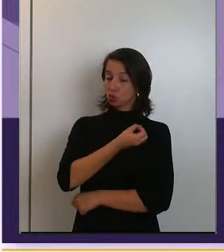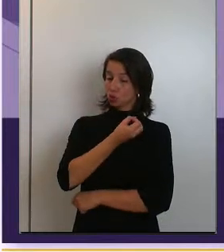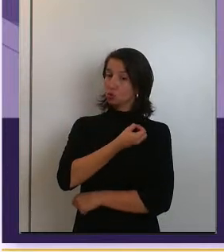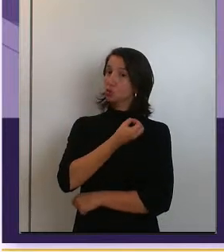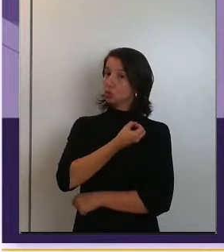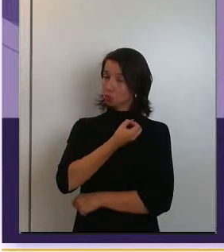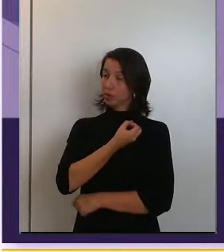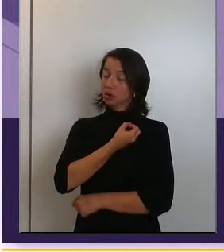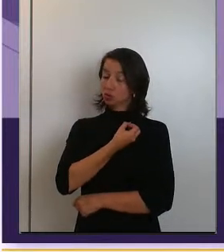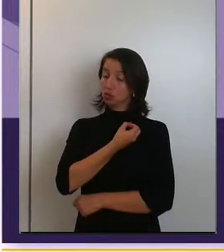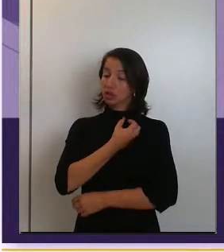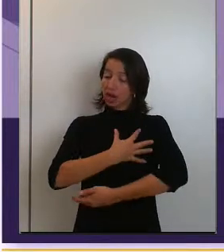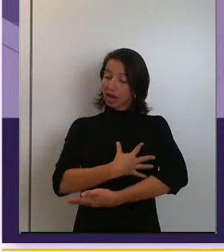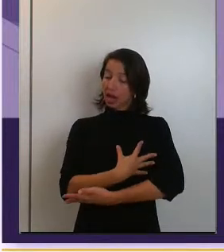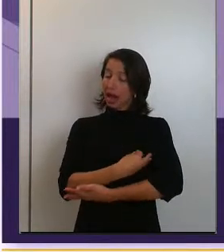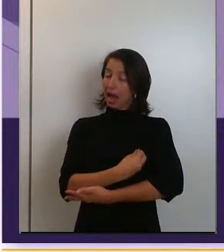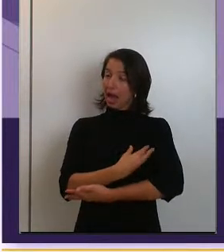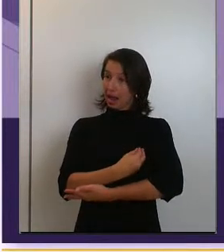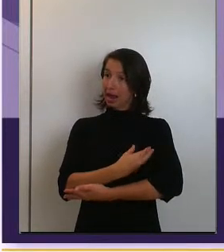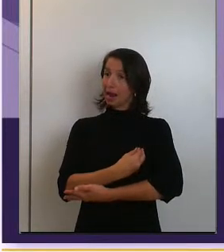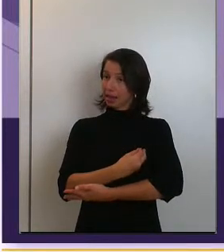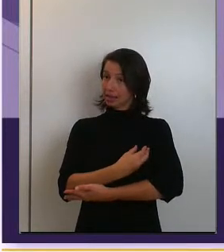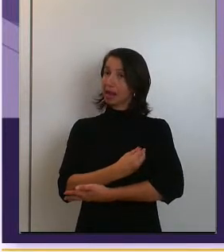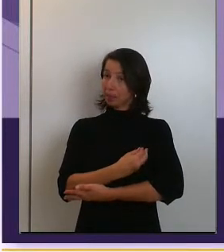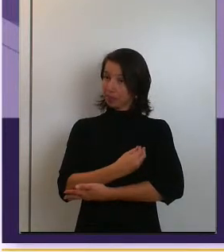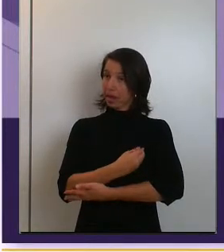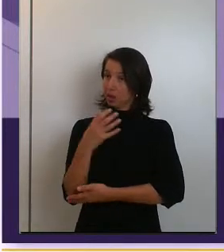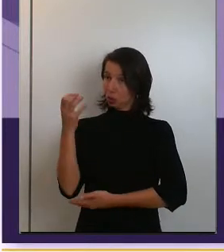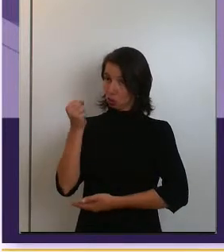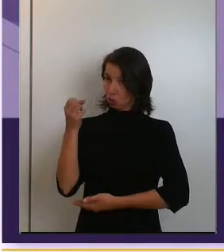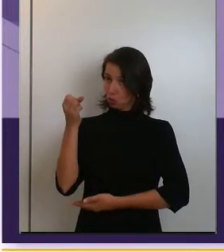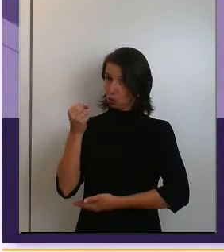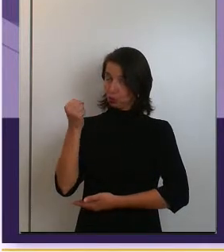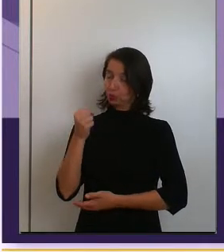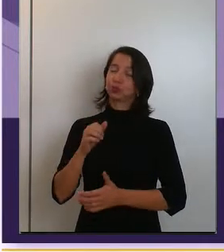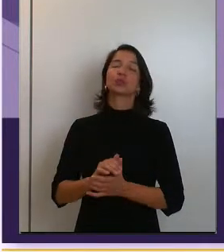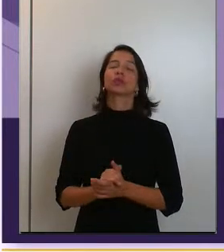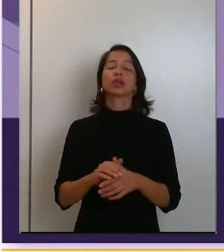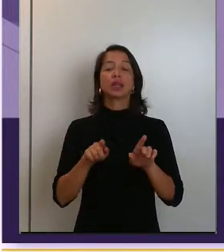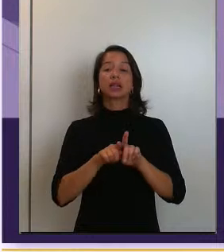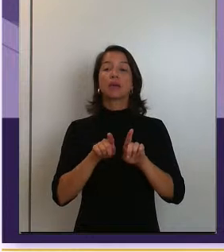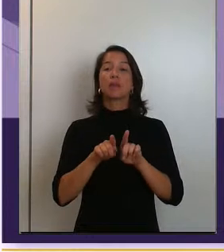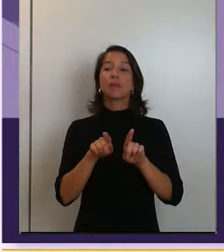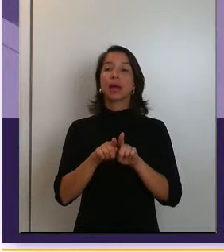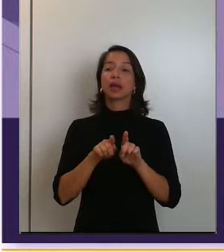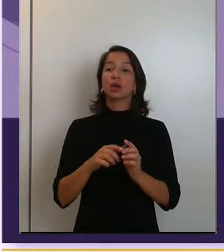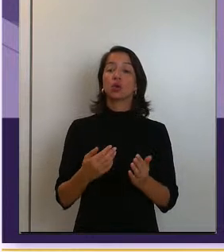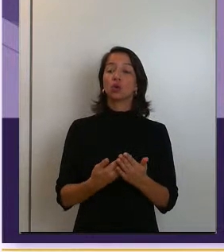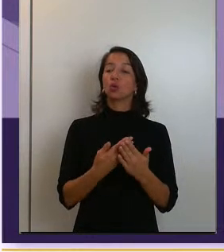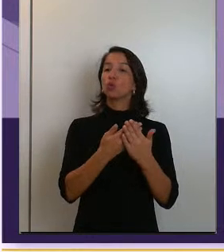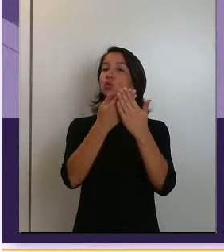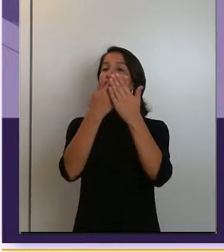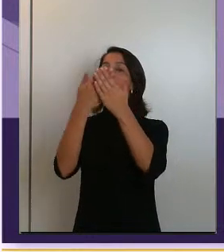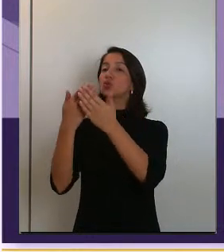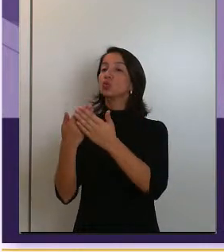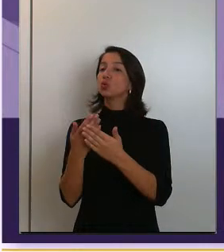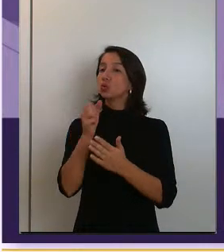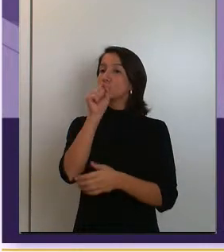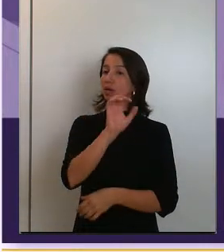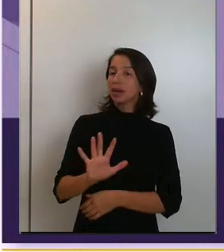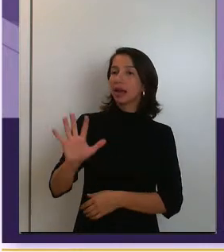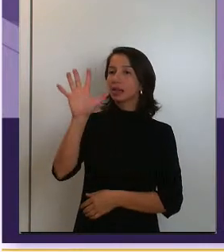né? O Estudo Nacional de Alimentação e Nutrição, o ENANE, que foi conduzido